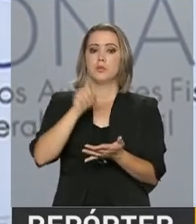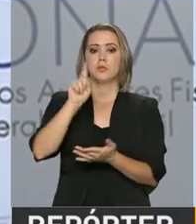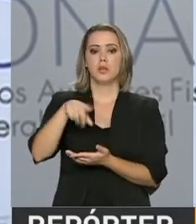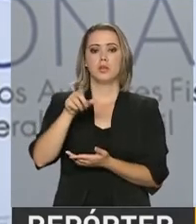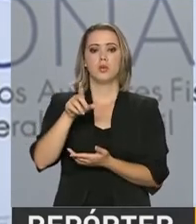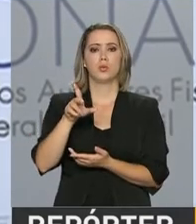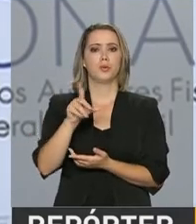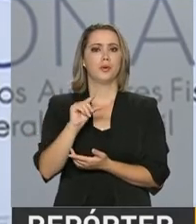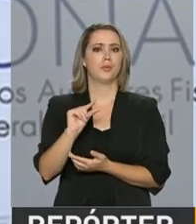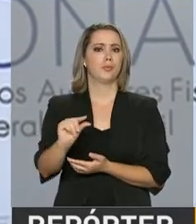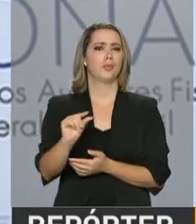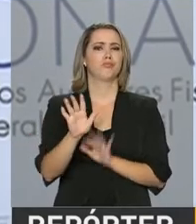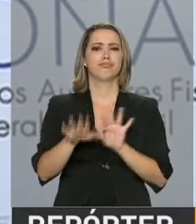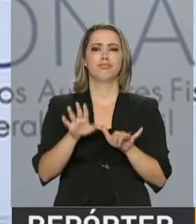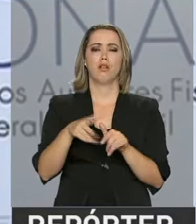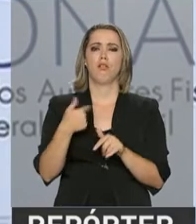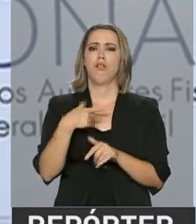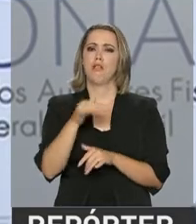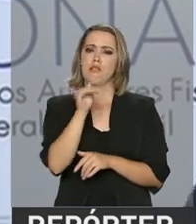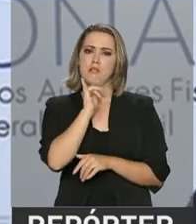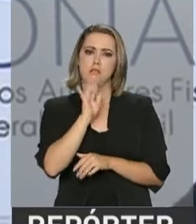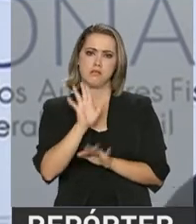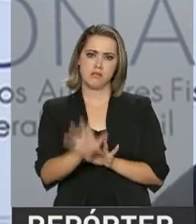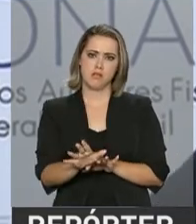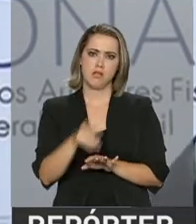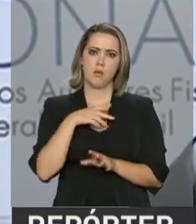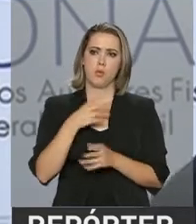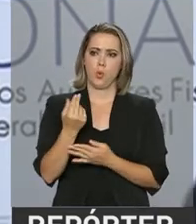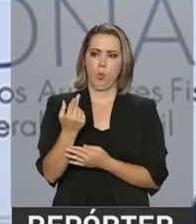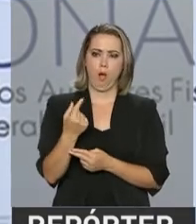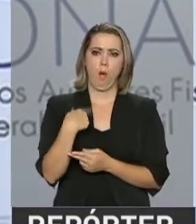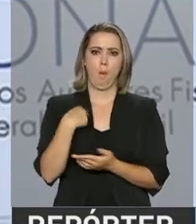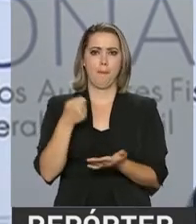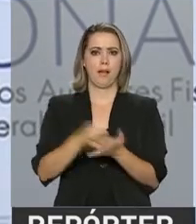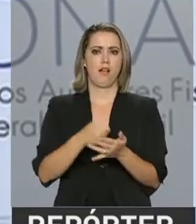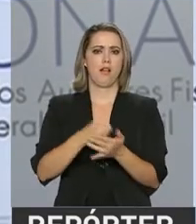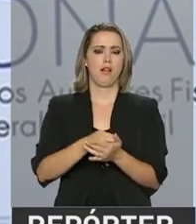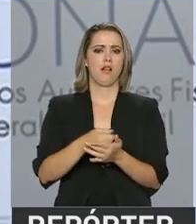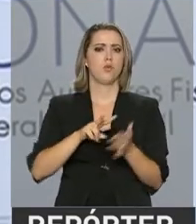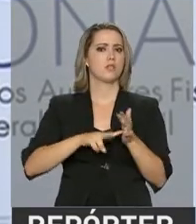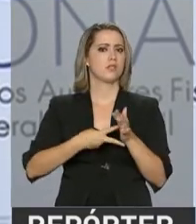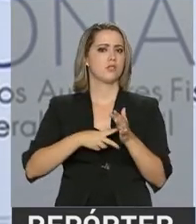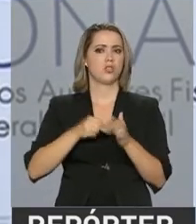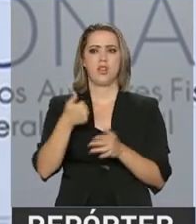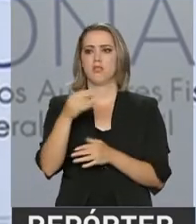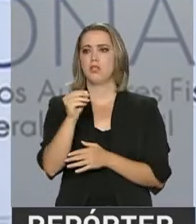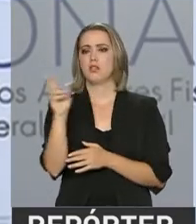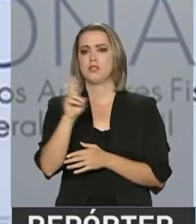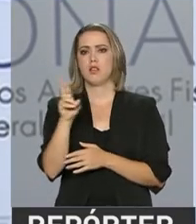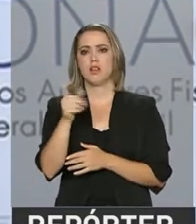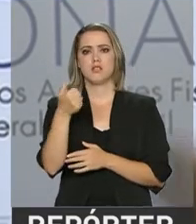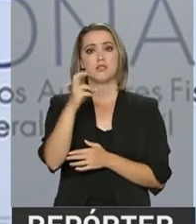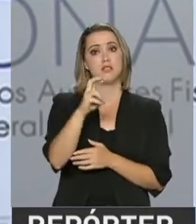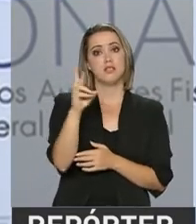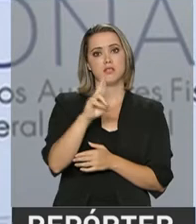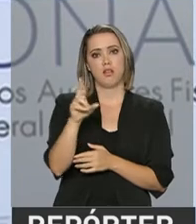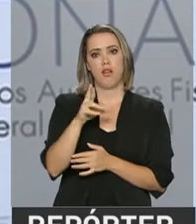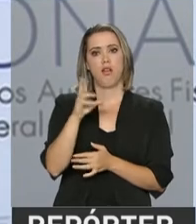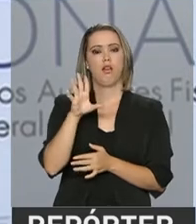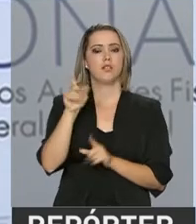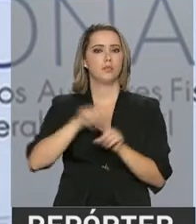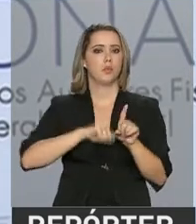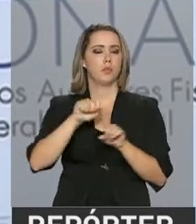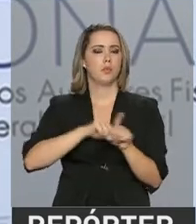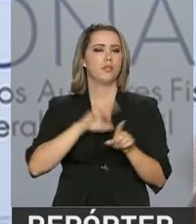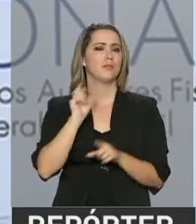simbólico. Alguma coisa semelhante àquela taxa que ele paga ao sindicato, 10 reais, 15 reais por mês. Para se ter ideia do que isso